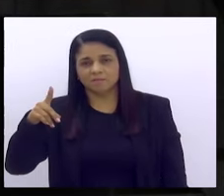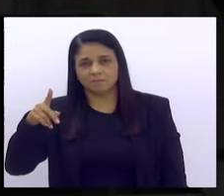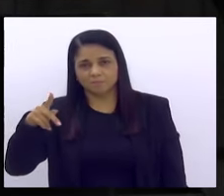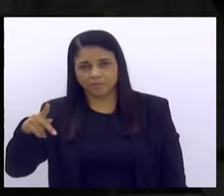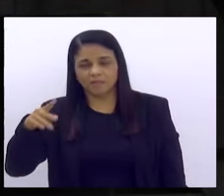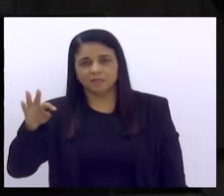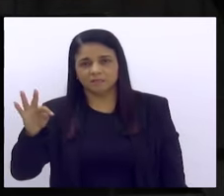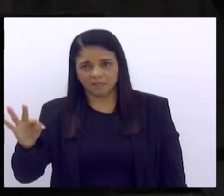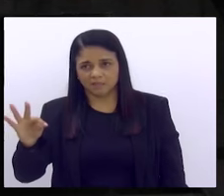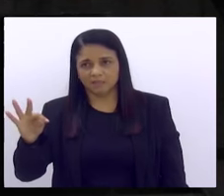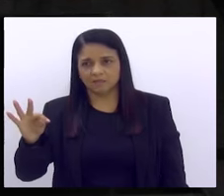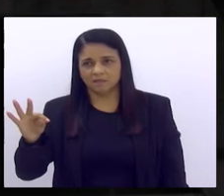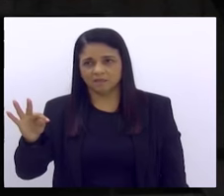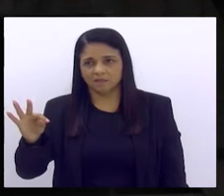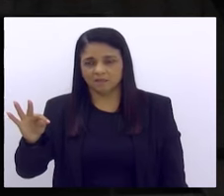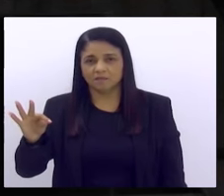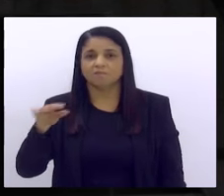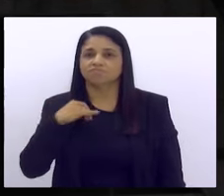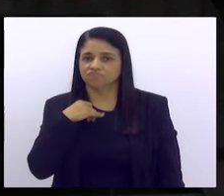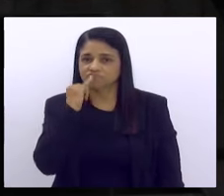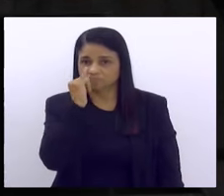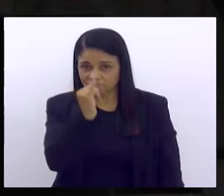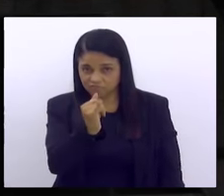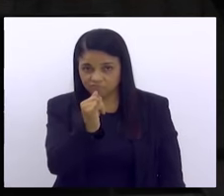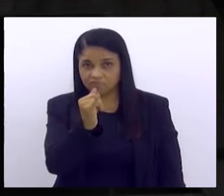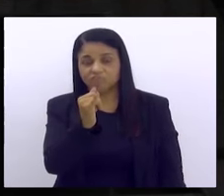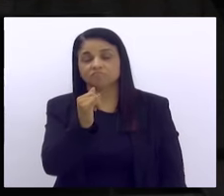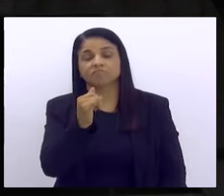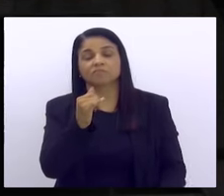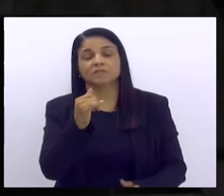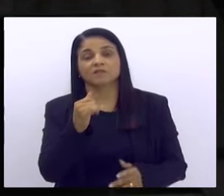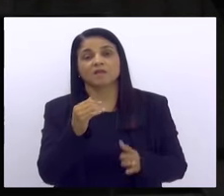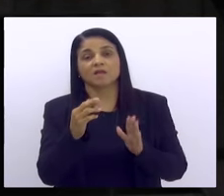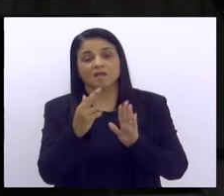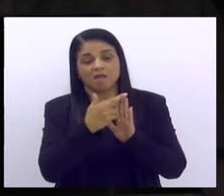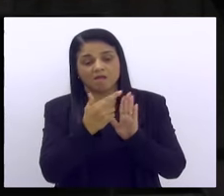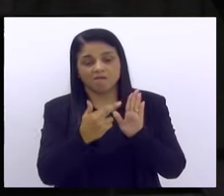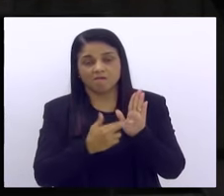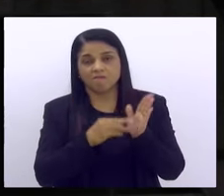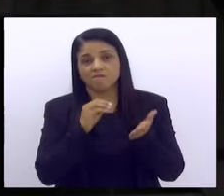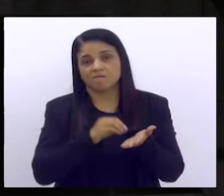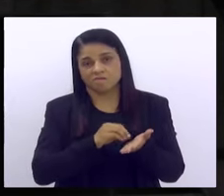Será comunicado à NTT essa irregularidade dos caminhões que ali estavam.